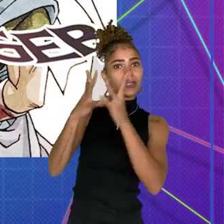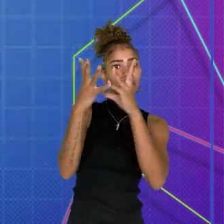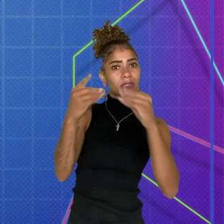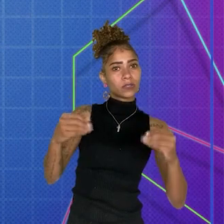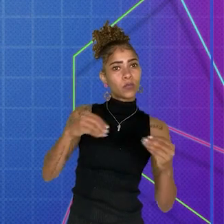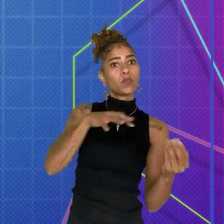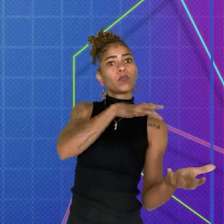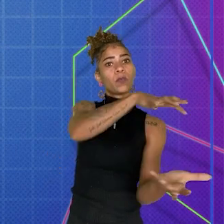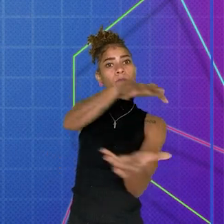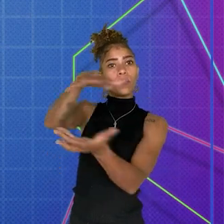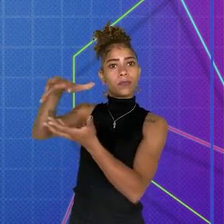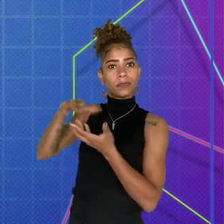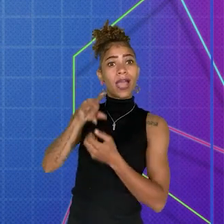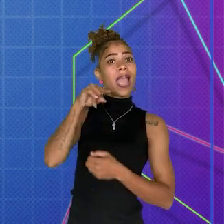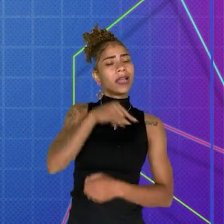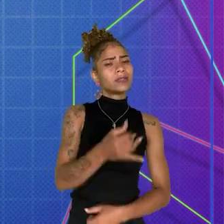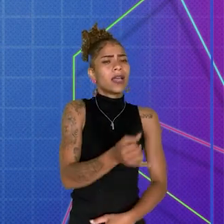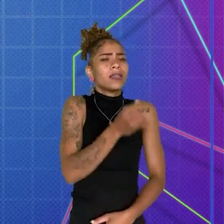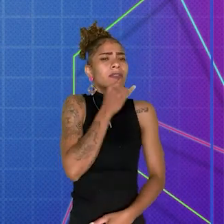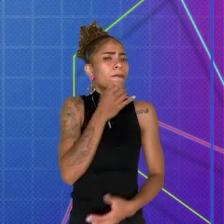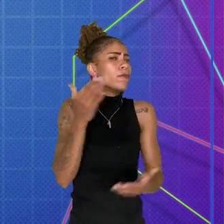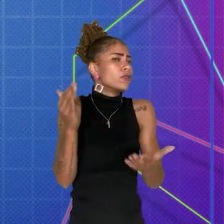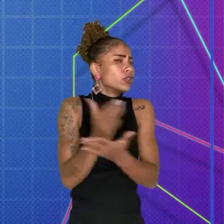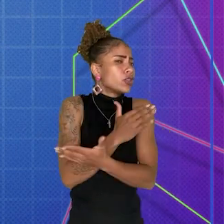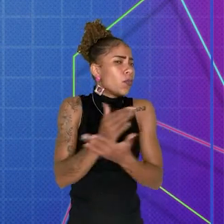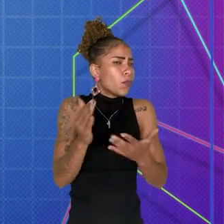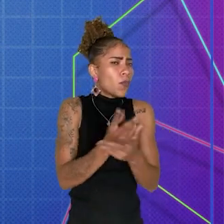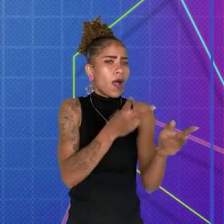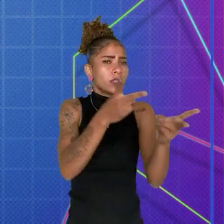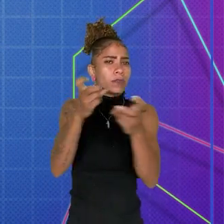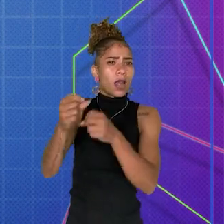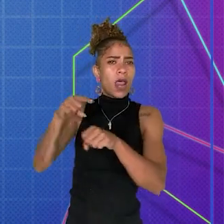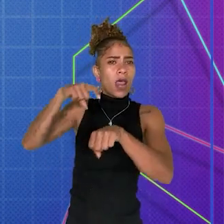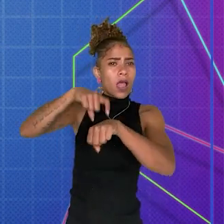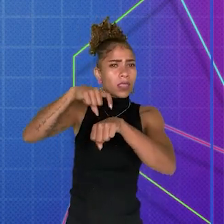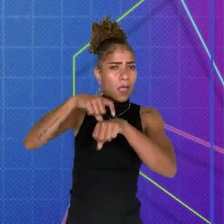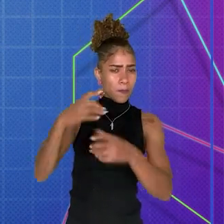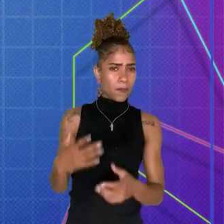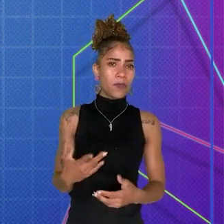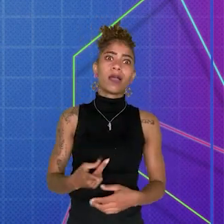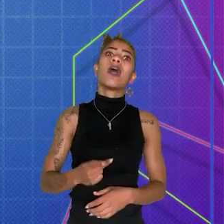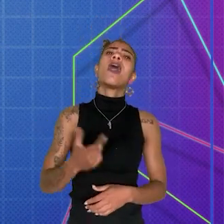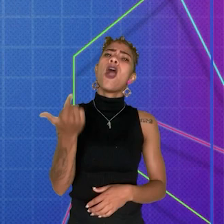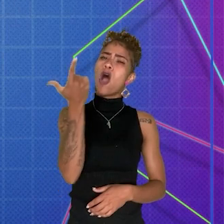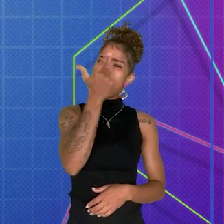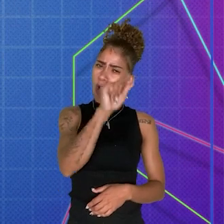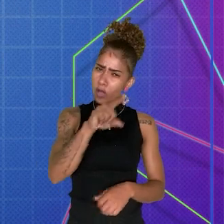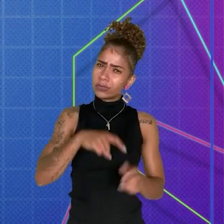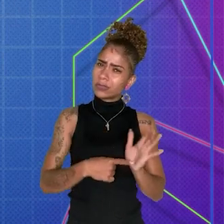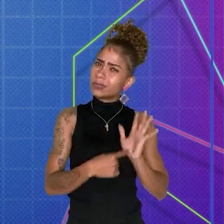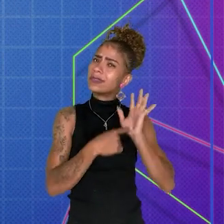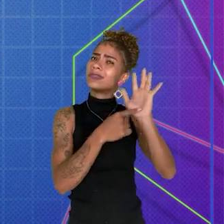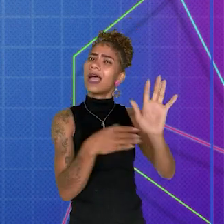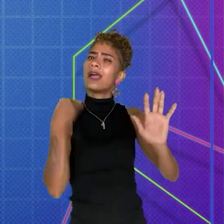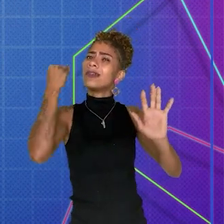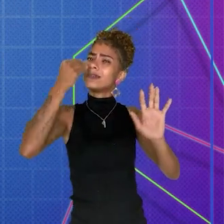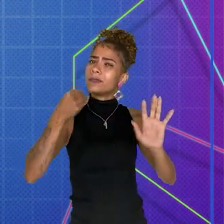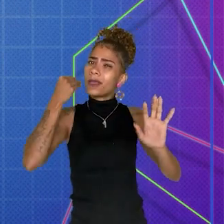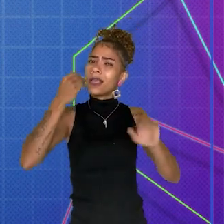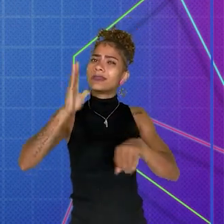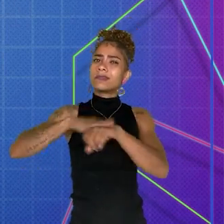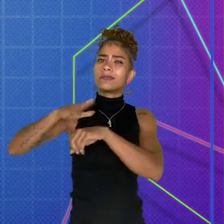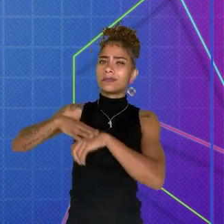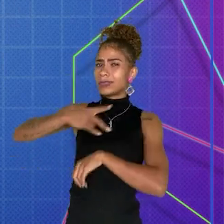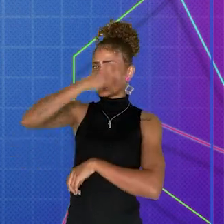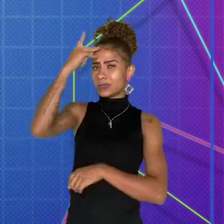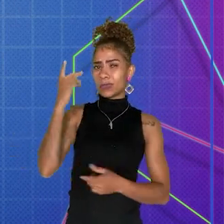mundo. E esses são apenas alguns exemplos de jogos que exploram a temática da viagem no tempo. Há muitos outros que também oferecem essa